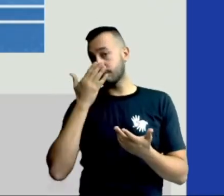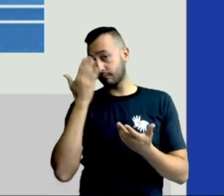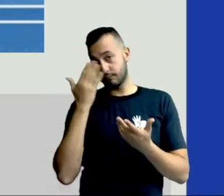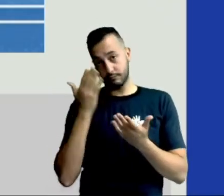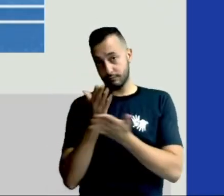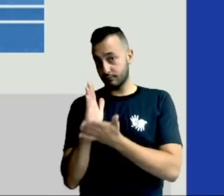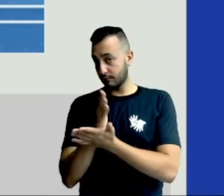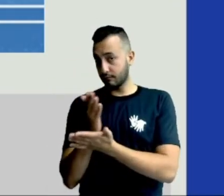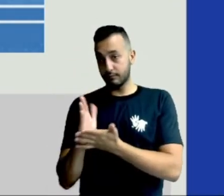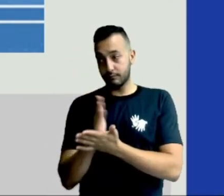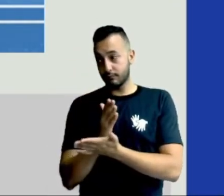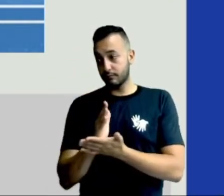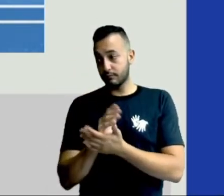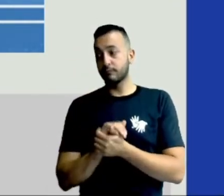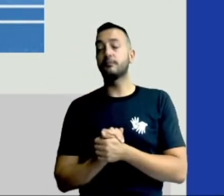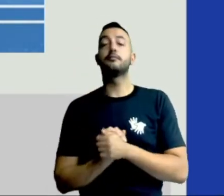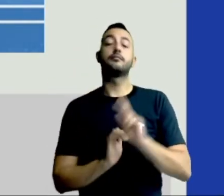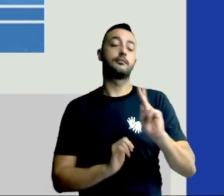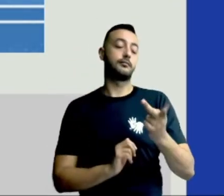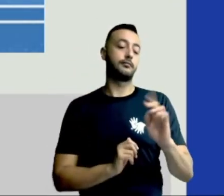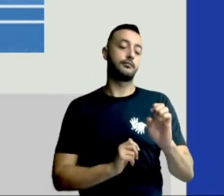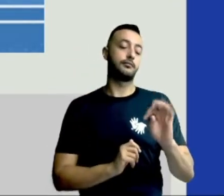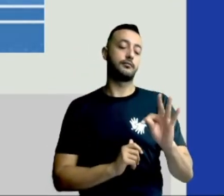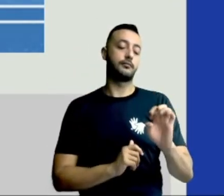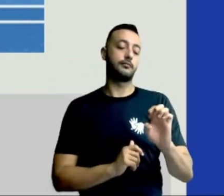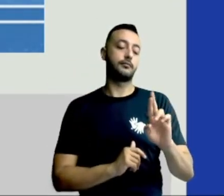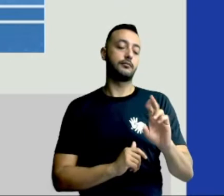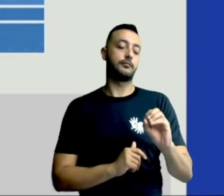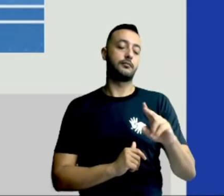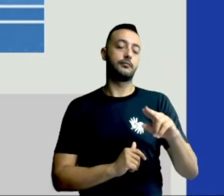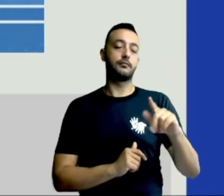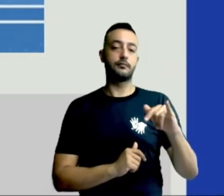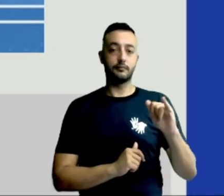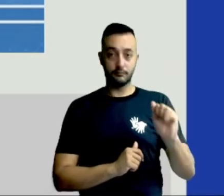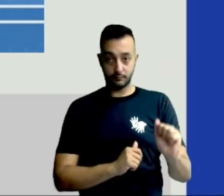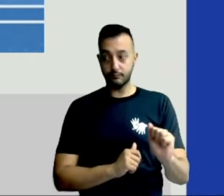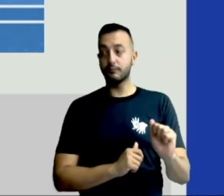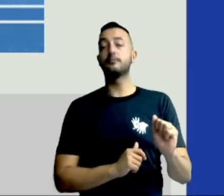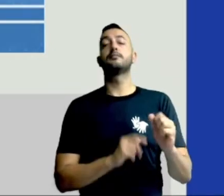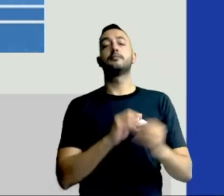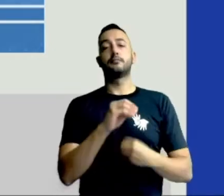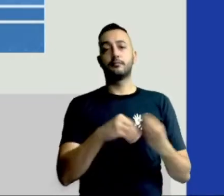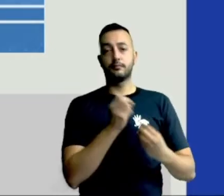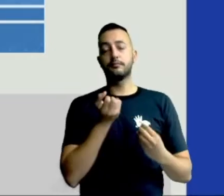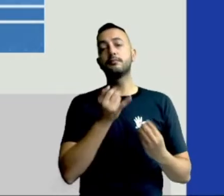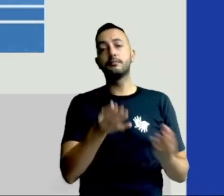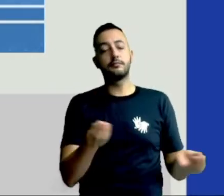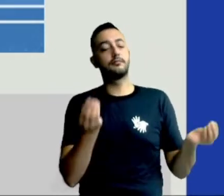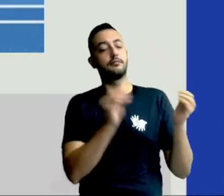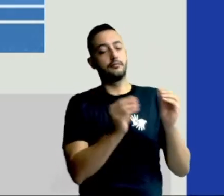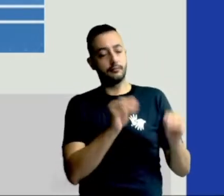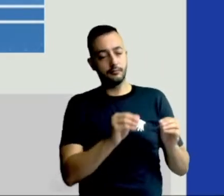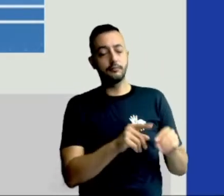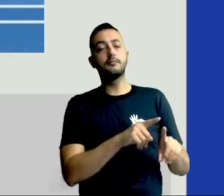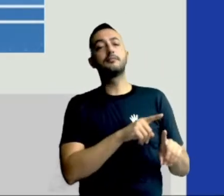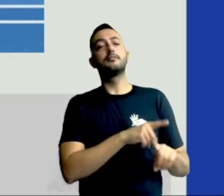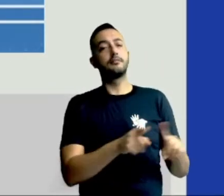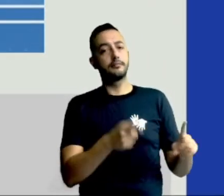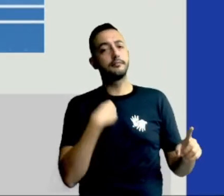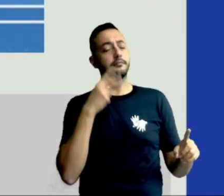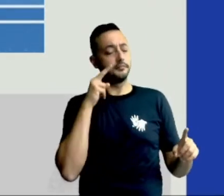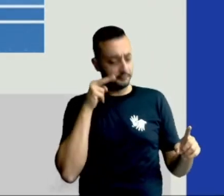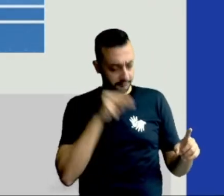substâncias separadas, e misturas heterogêneas, para aquelas que, mesmo juntando as substâncias, podemos